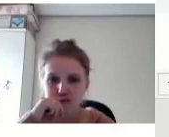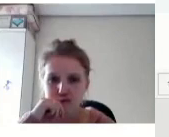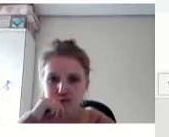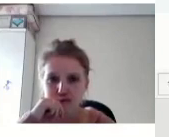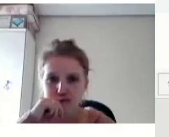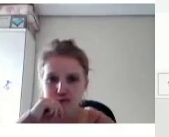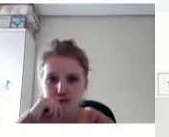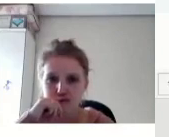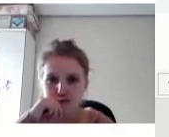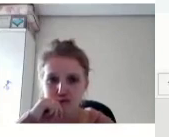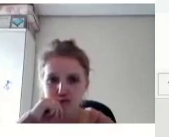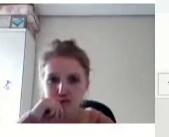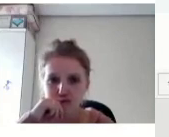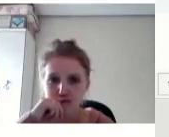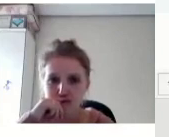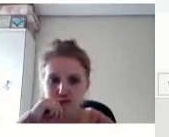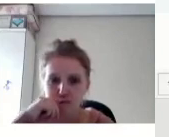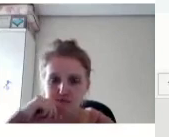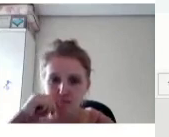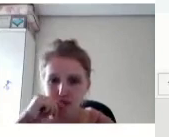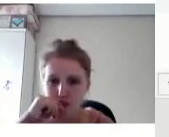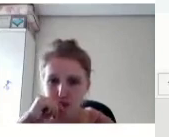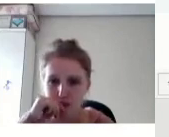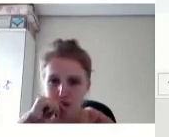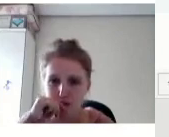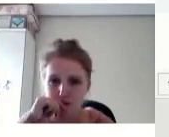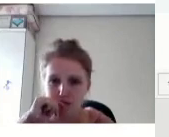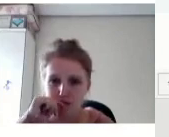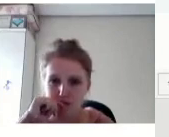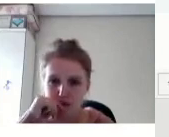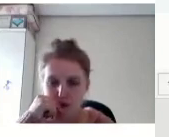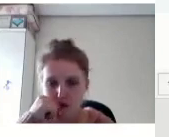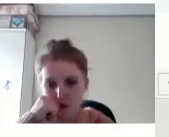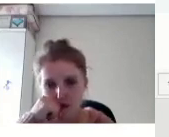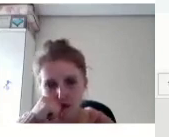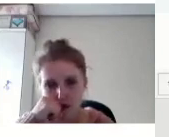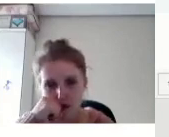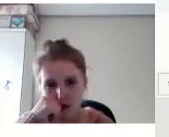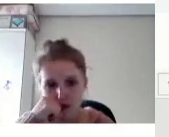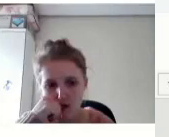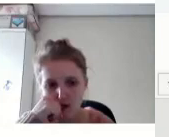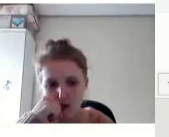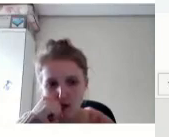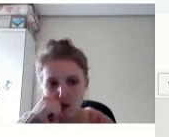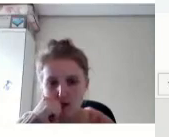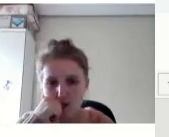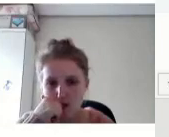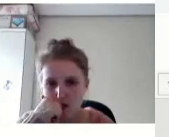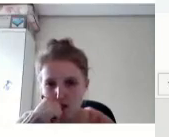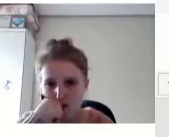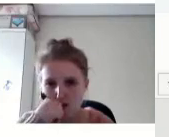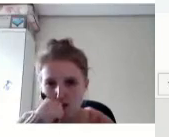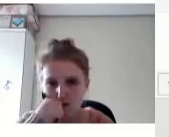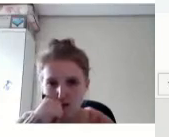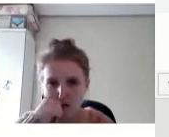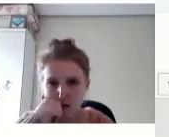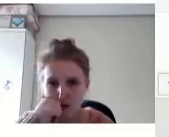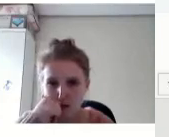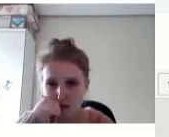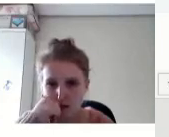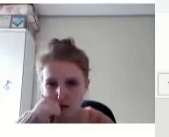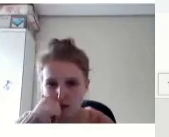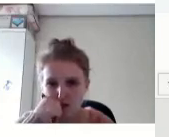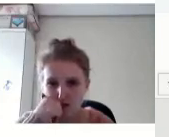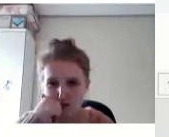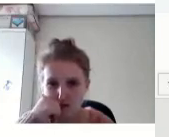o hamiltoniano, e aqui ela vai envolver o comutador de A com o operador hamiltoniano, né? Então, se eu sei o operador hamiltoniano,